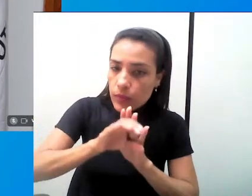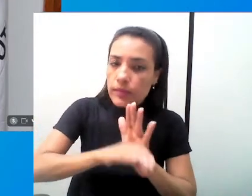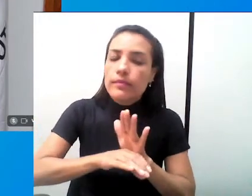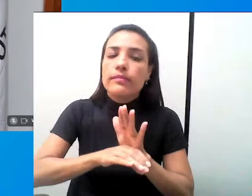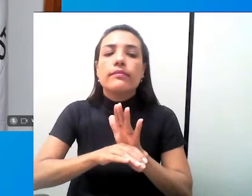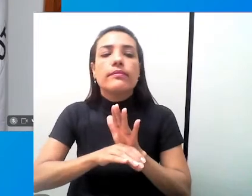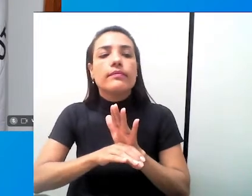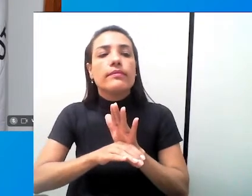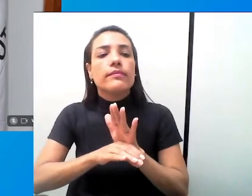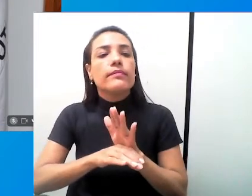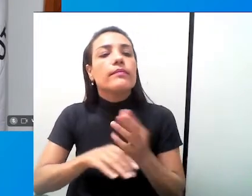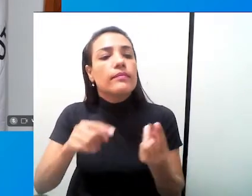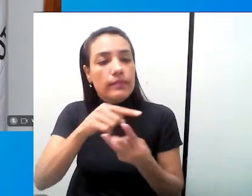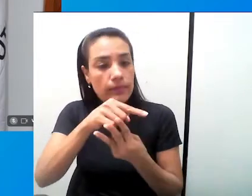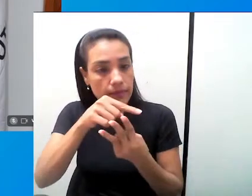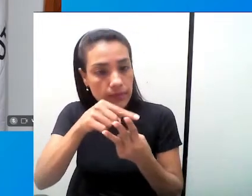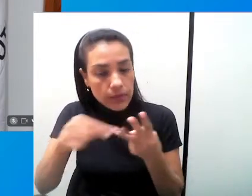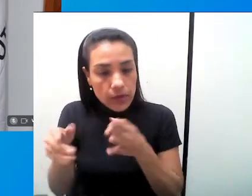nessas três fases, né,